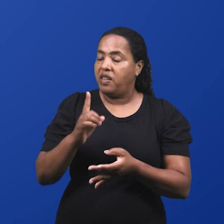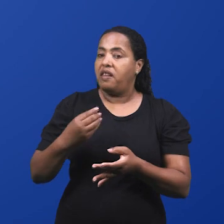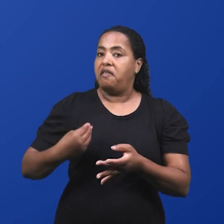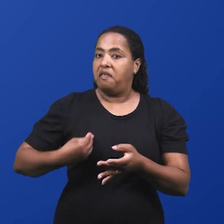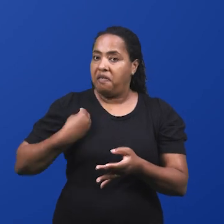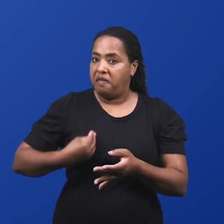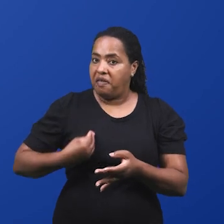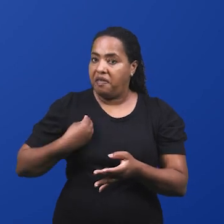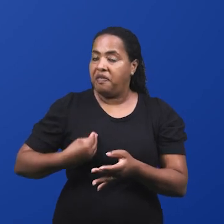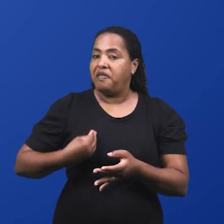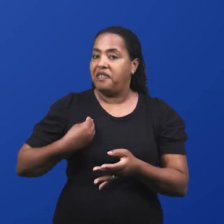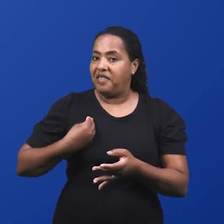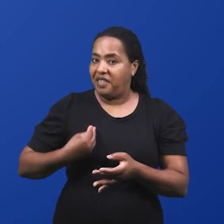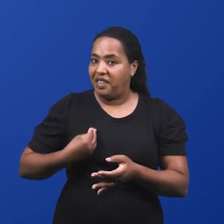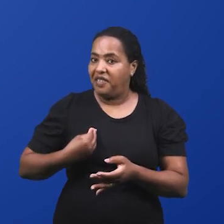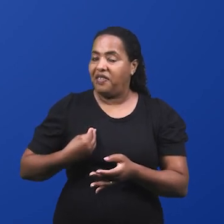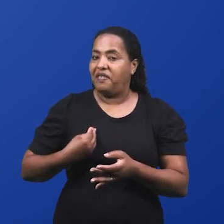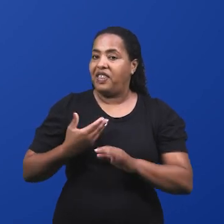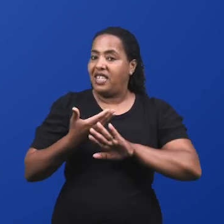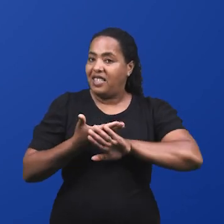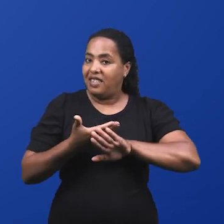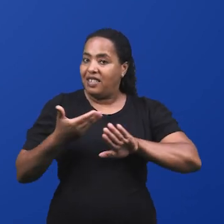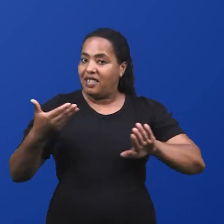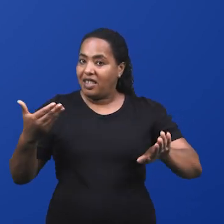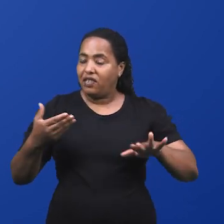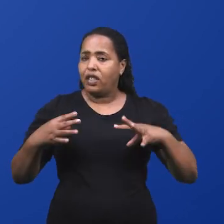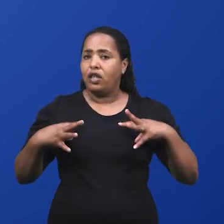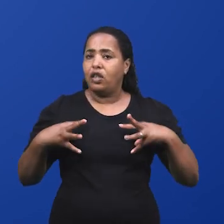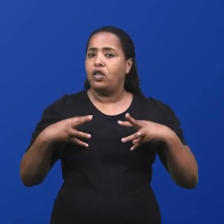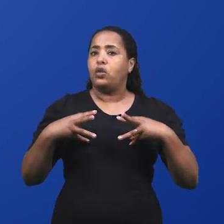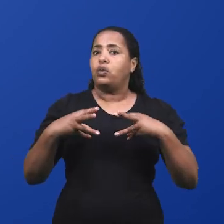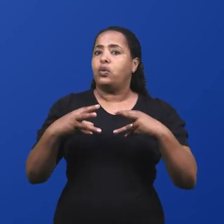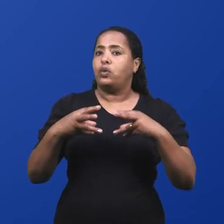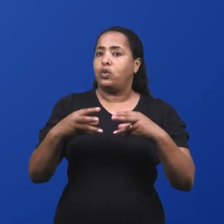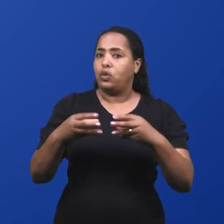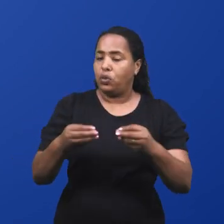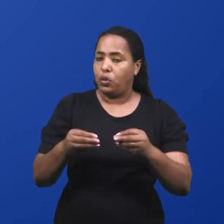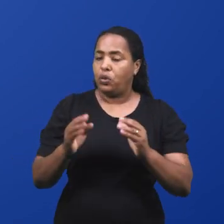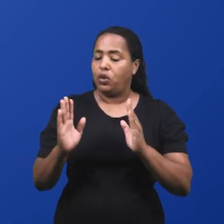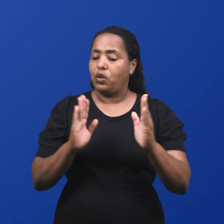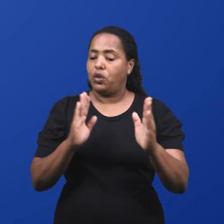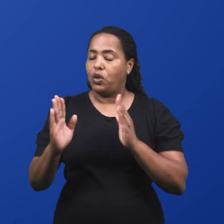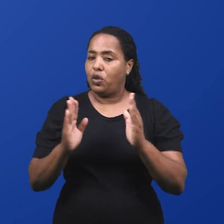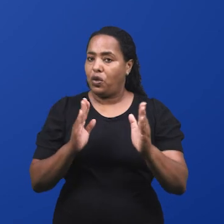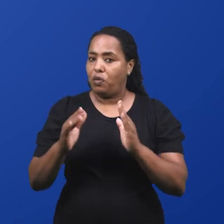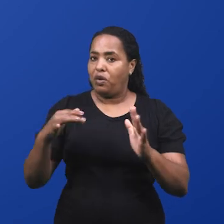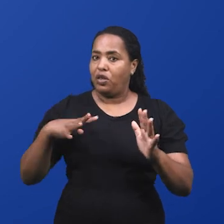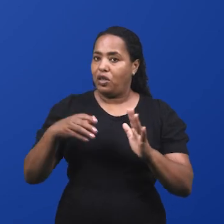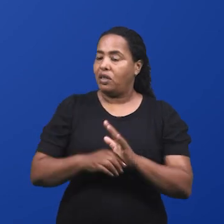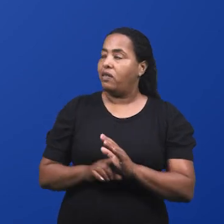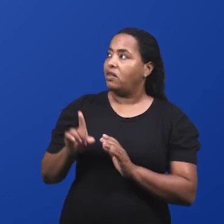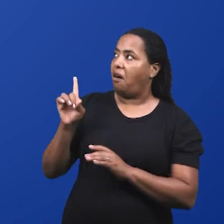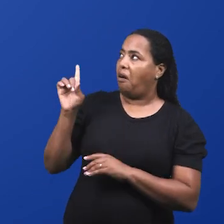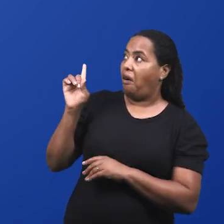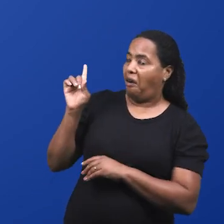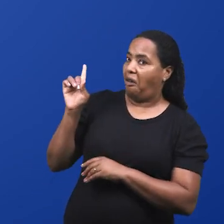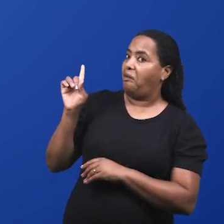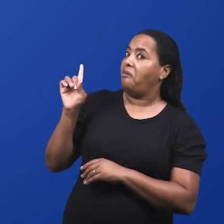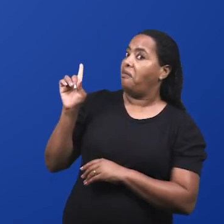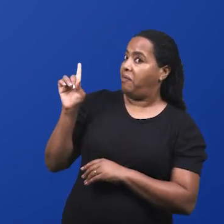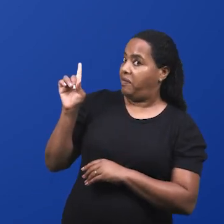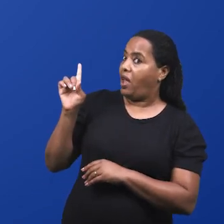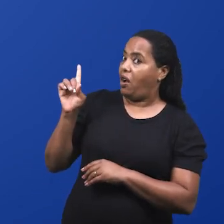para viver em santificação. Tudo isso está no processo da salvação, que aqui,